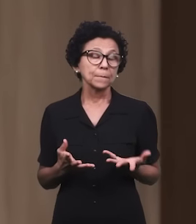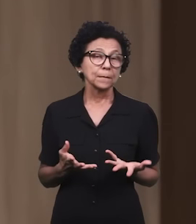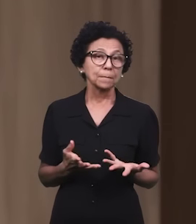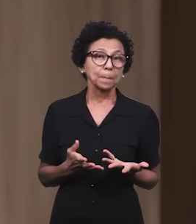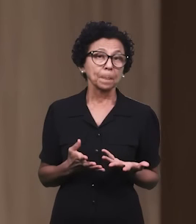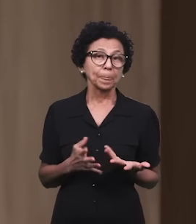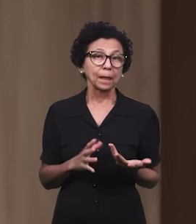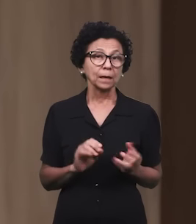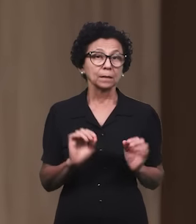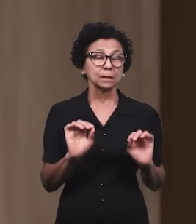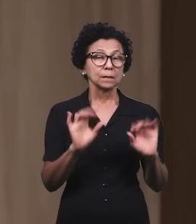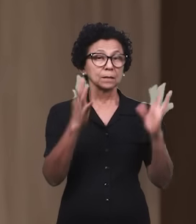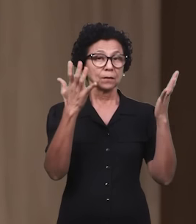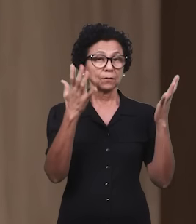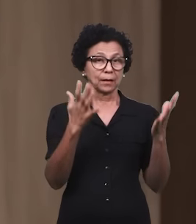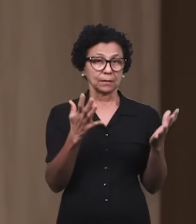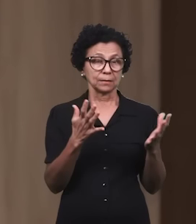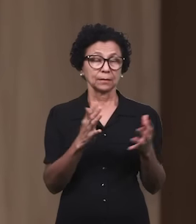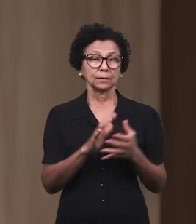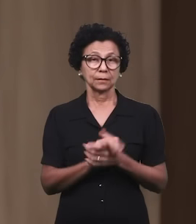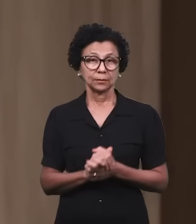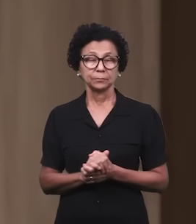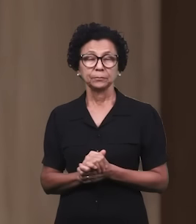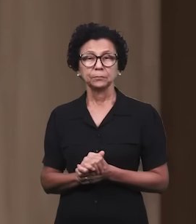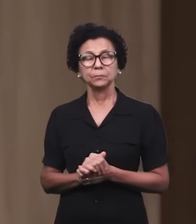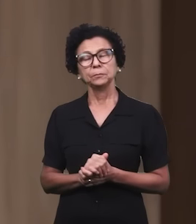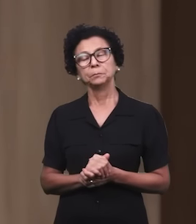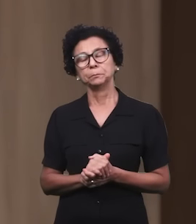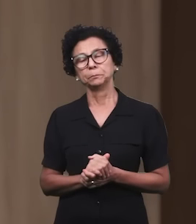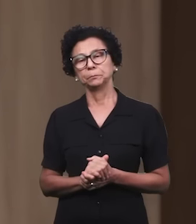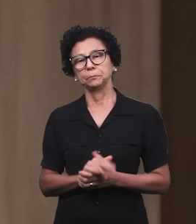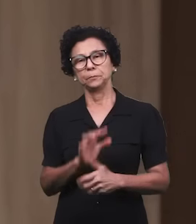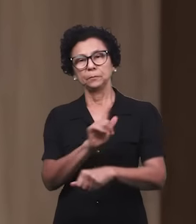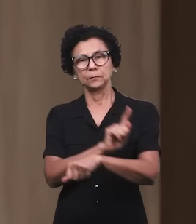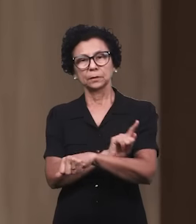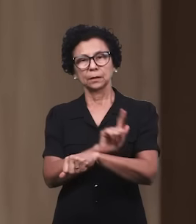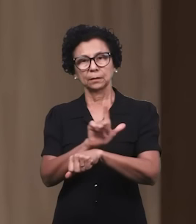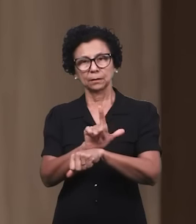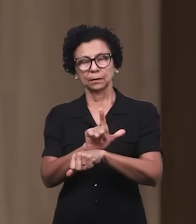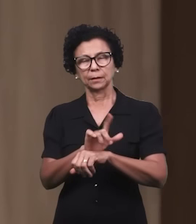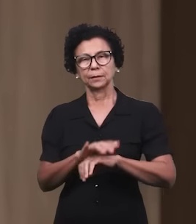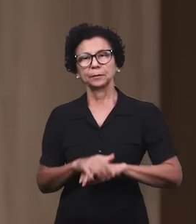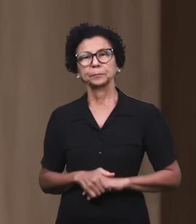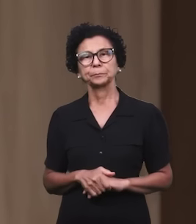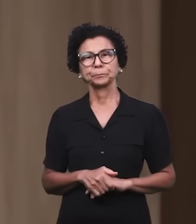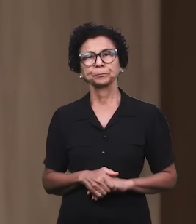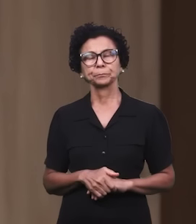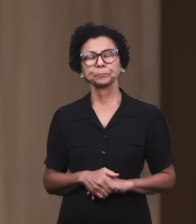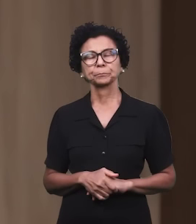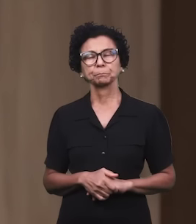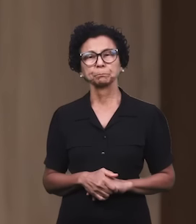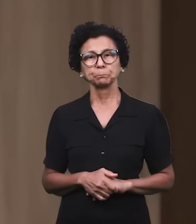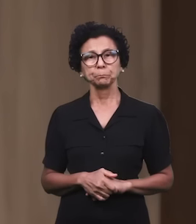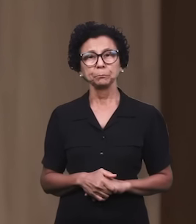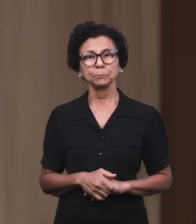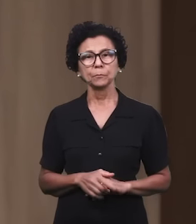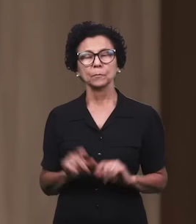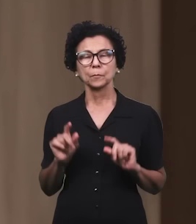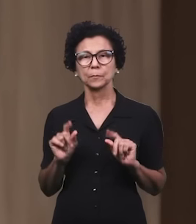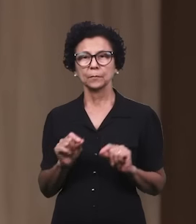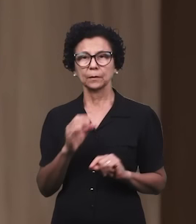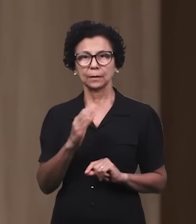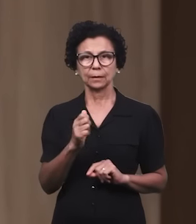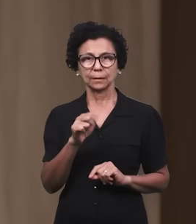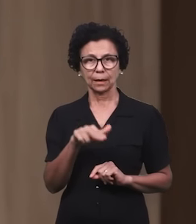nas bodas de Caná da Galileia. O primeiro detalhe que eu gostaria de assinalar é que